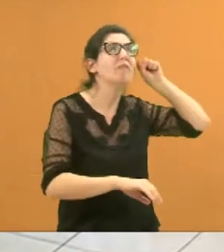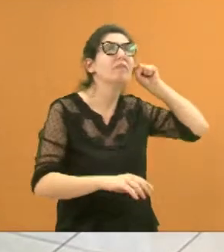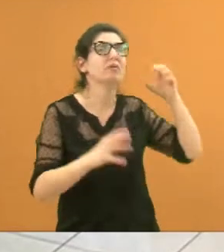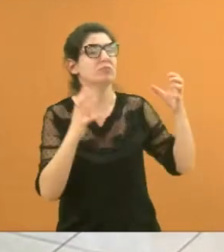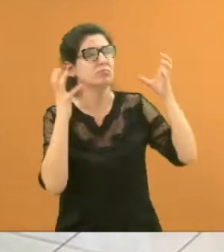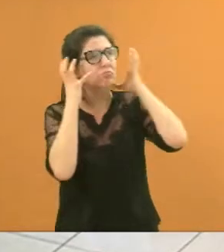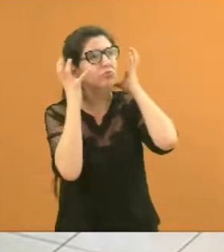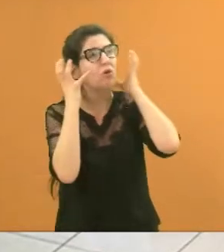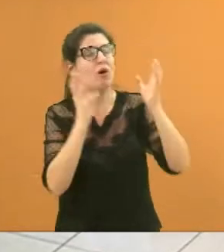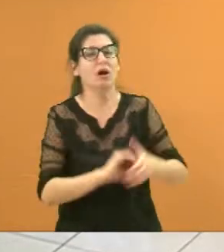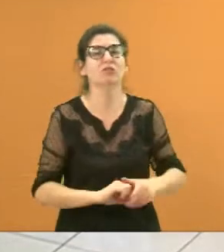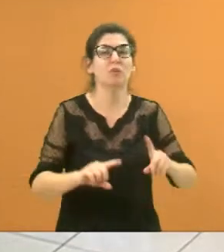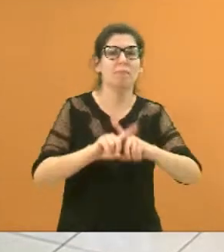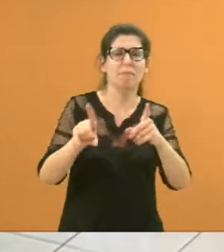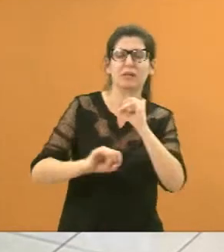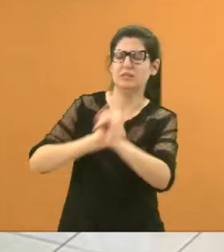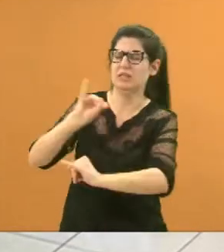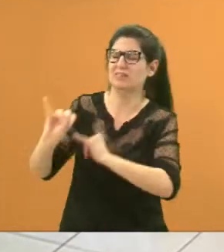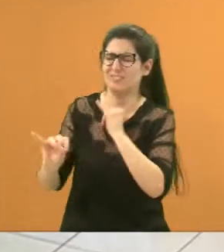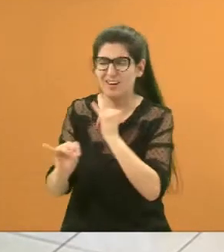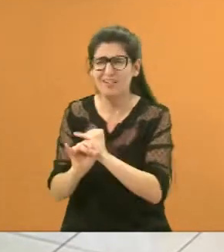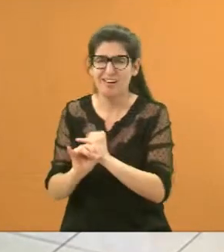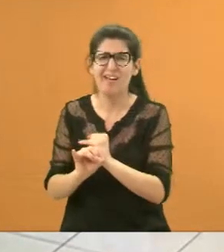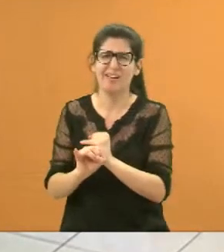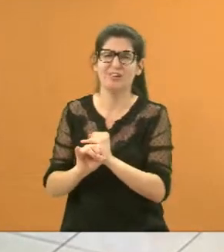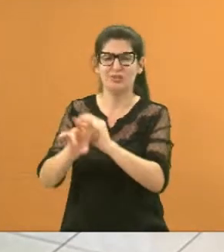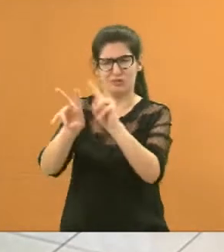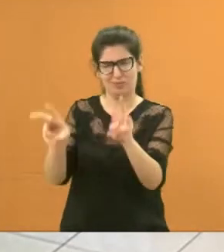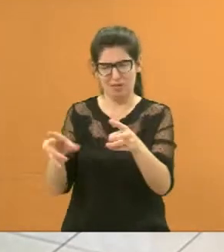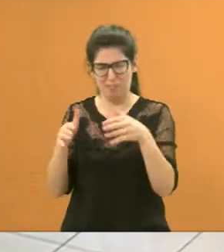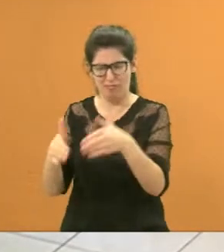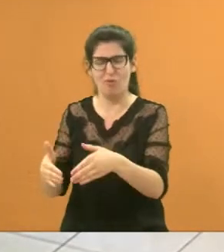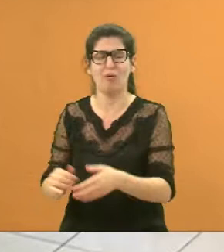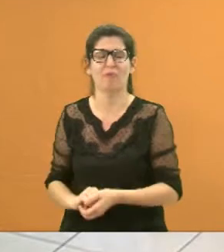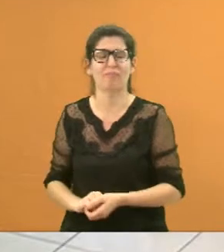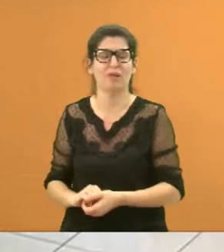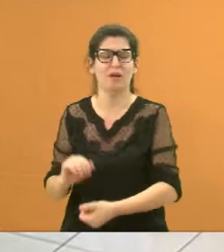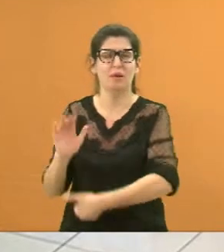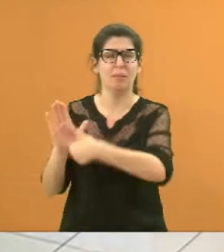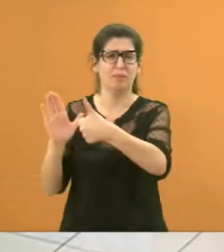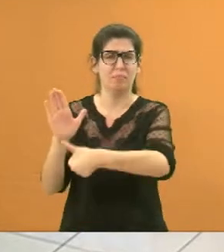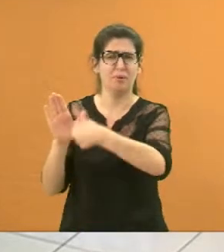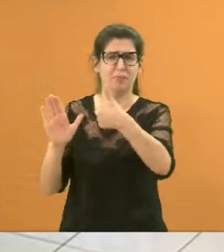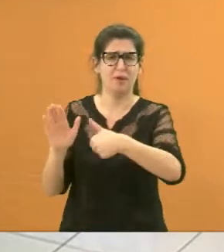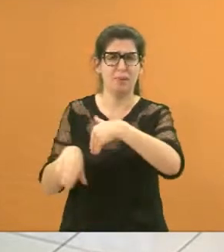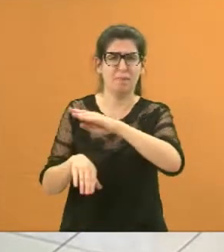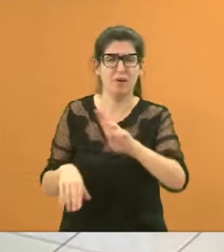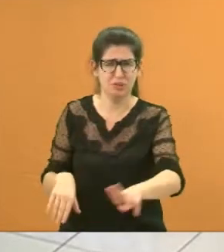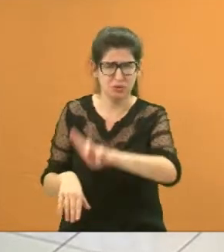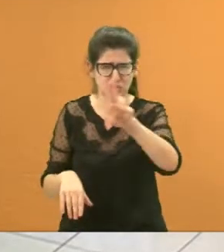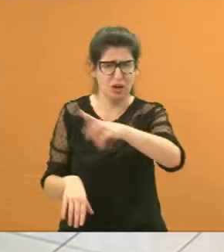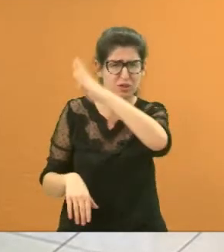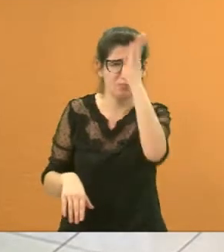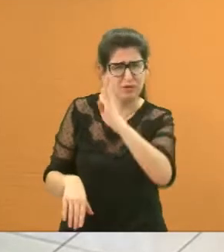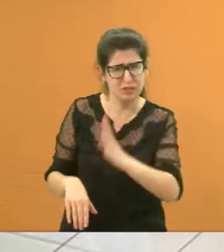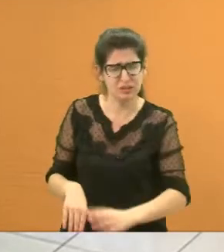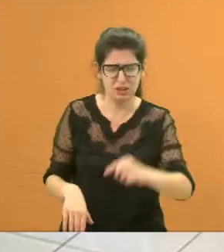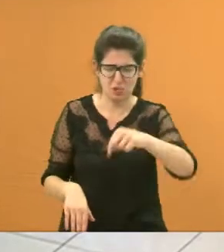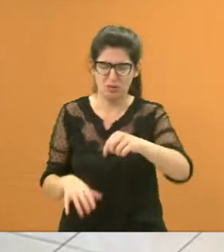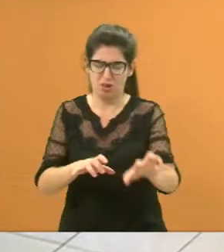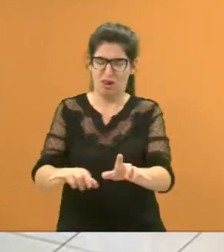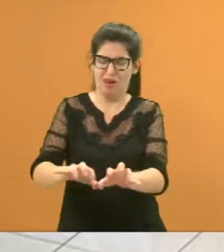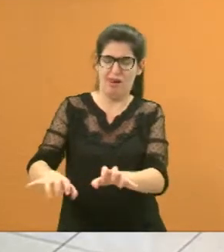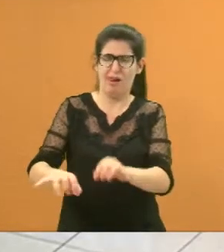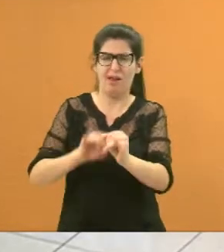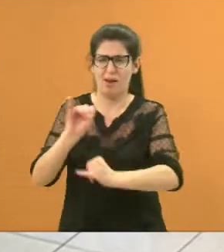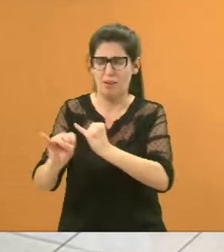hoje a gente tem a internet, como você acabou de falar sobre a internet, né? Que é a primeira mais usada, né, no nosso Brasil. Então,